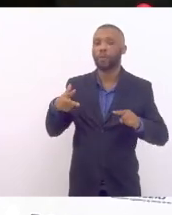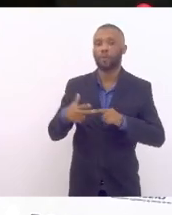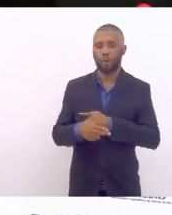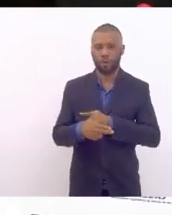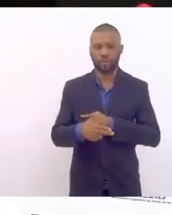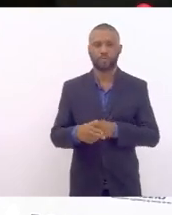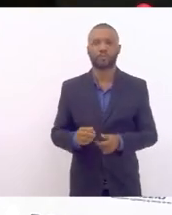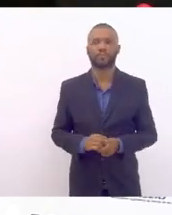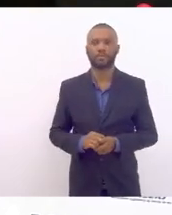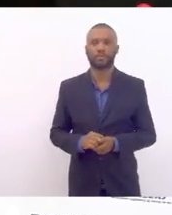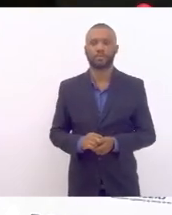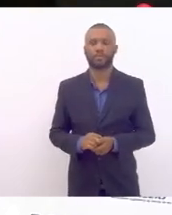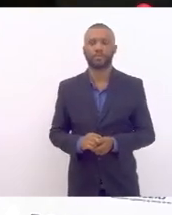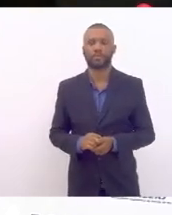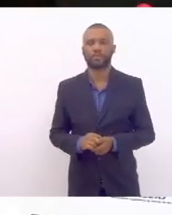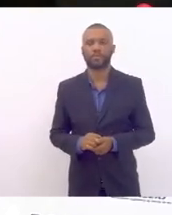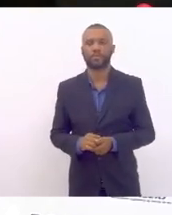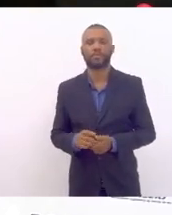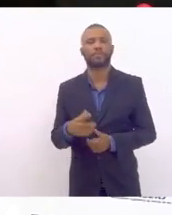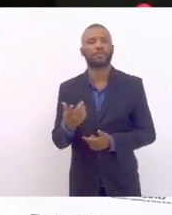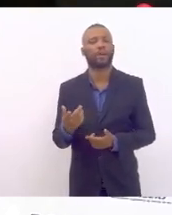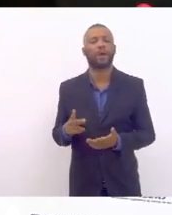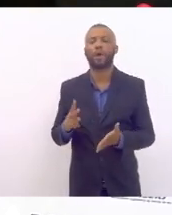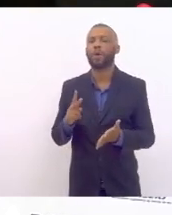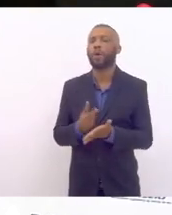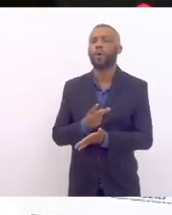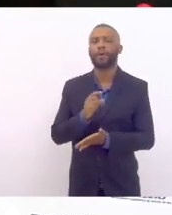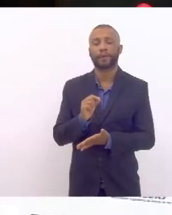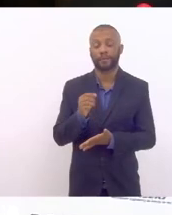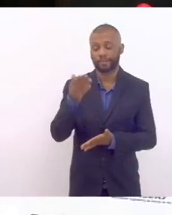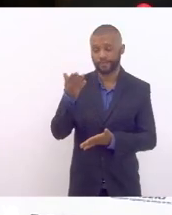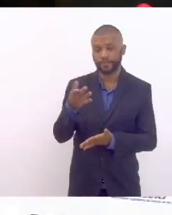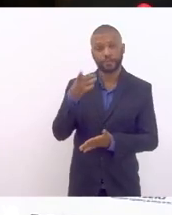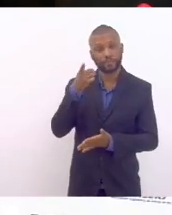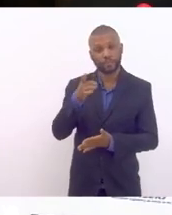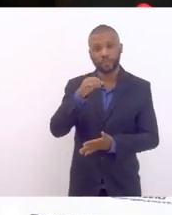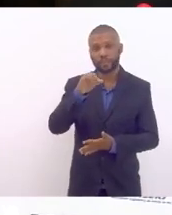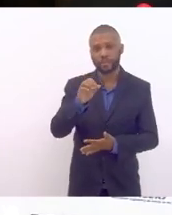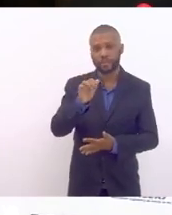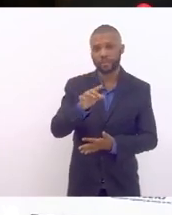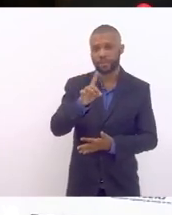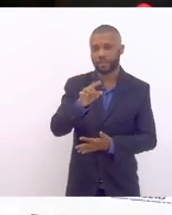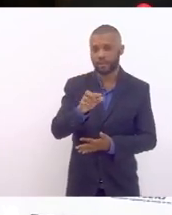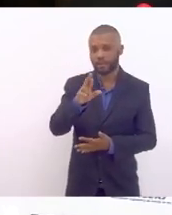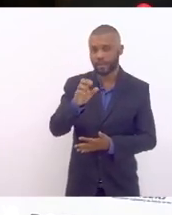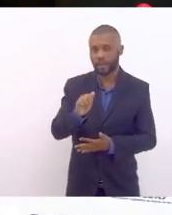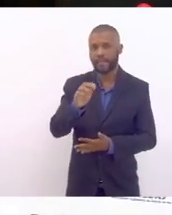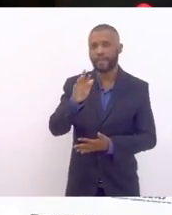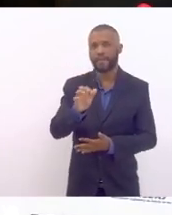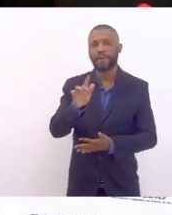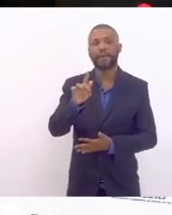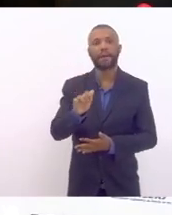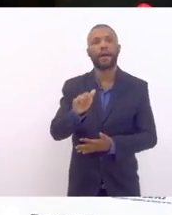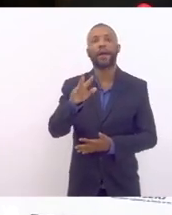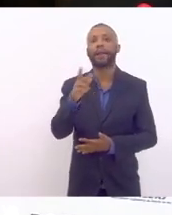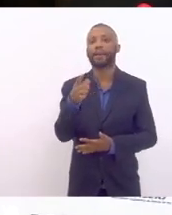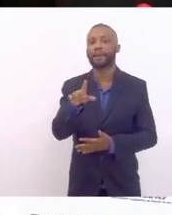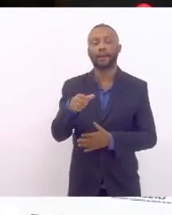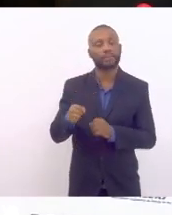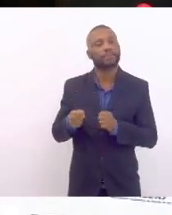e aí deputada Jandira feghali que é uma grande defensora das instituições de ensino dos institutos das